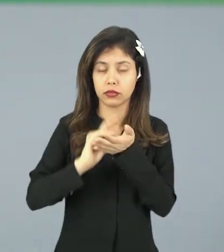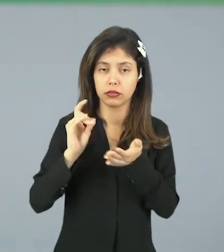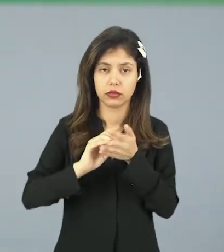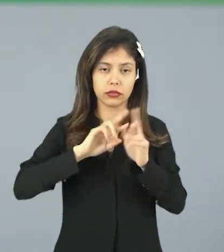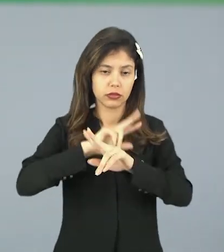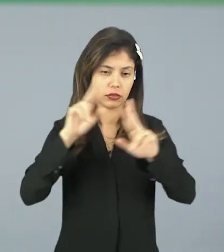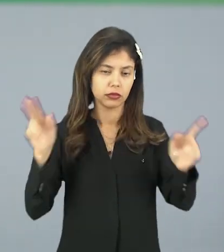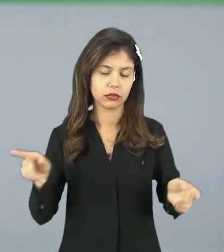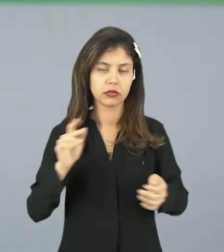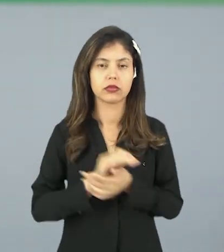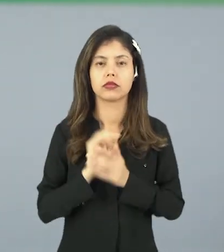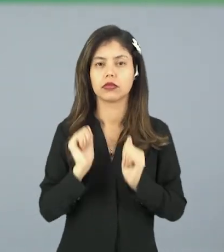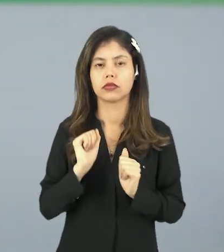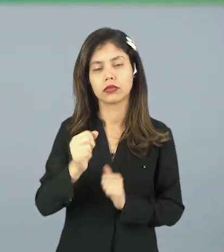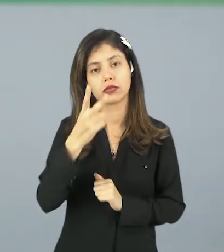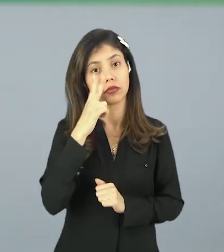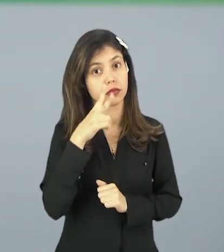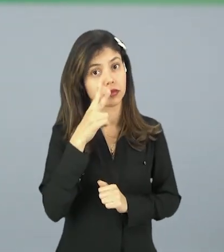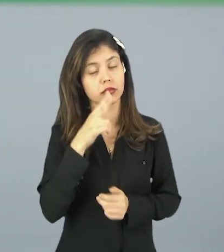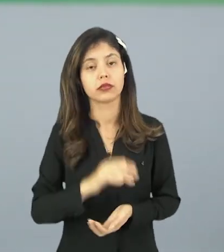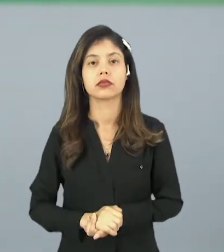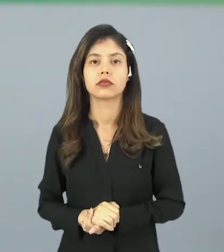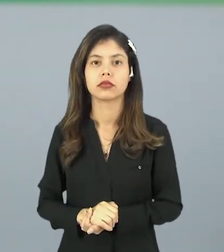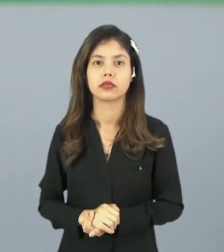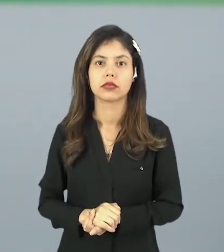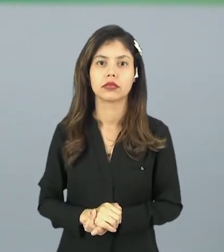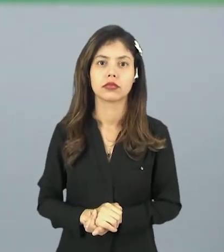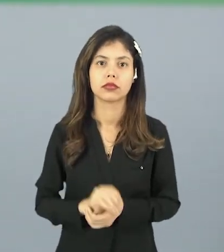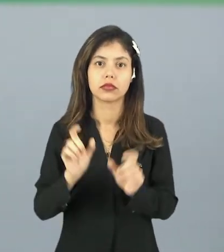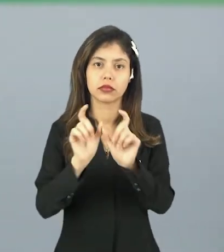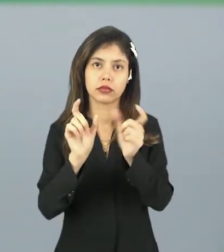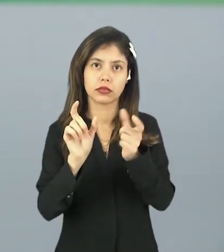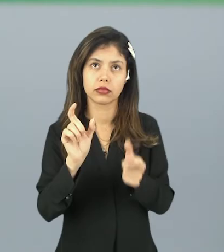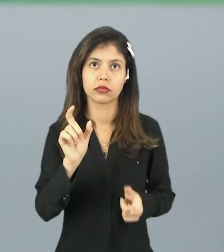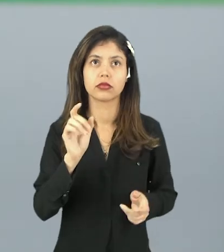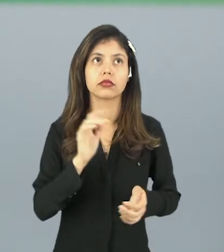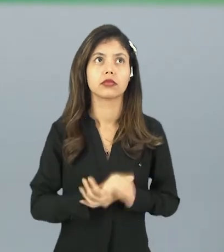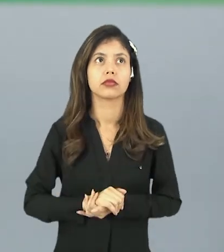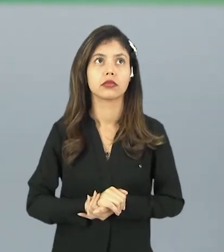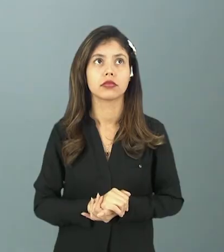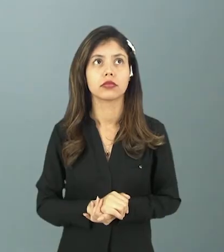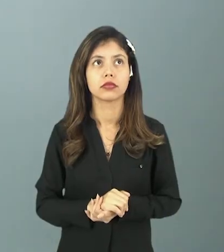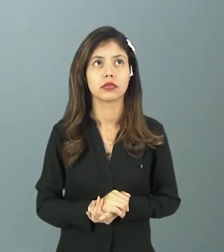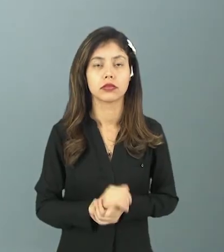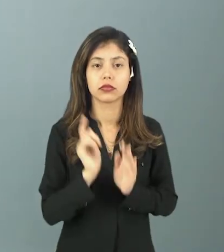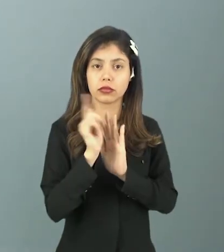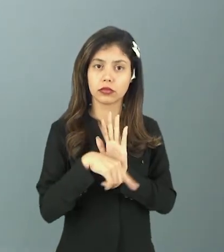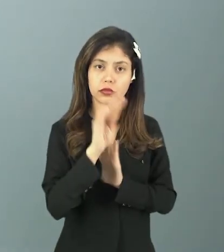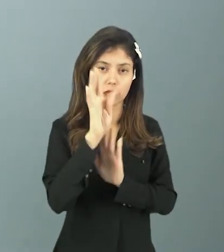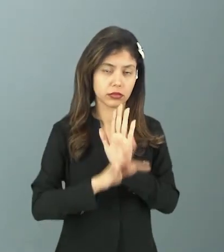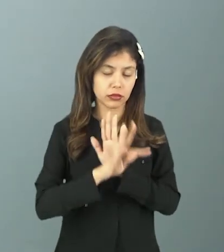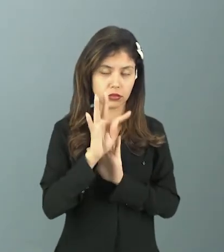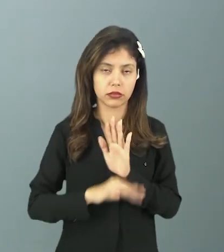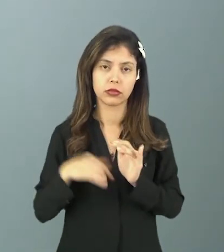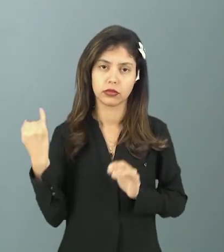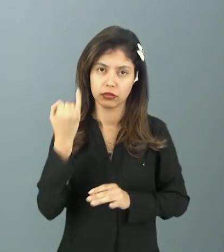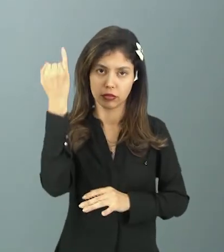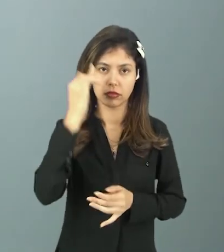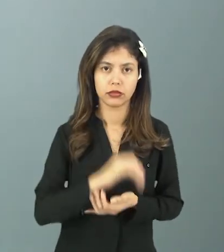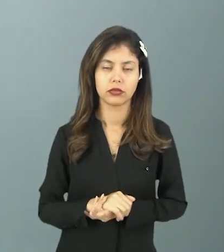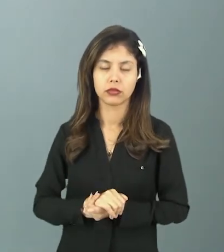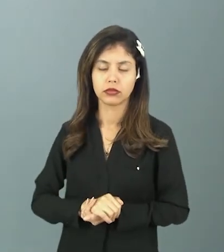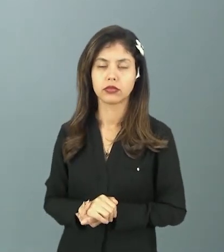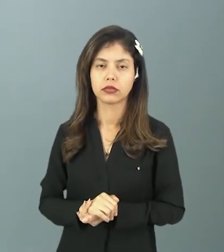vários modelos que a gente pode observar, tá? Então, o verbete, né, é um gênero textual muito importante.